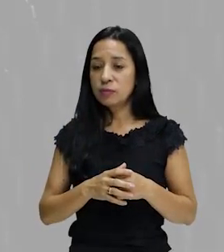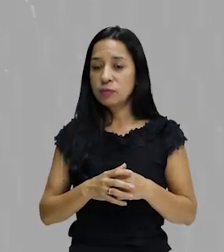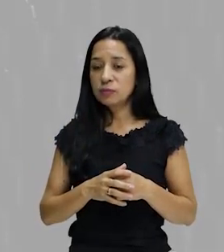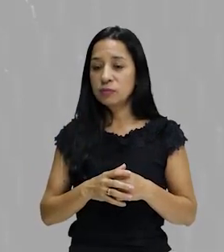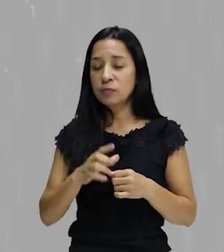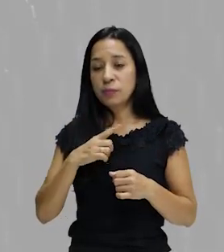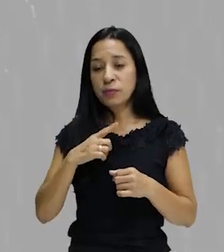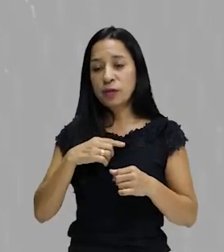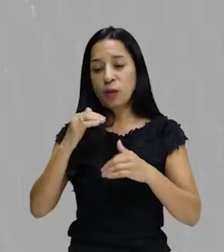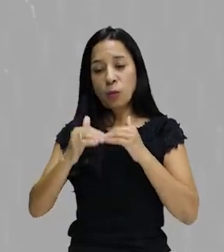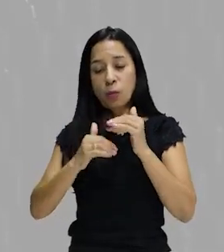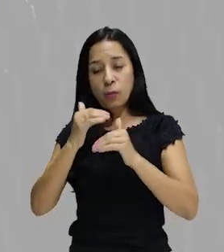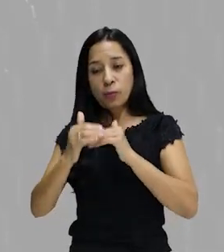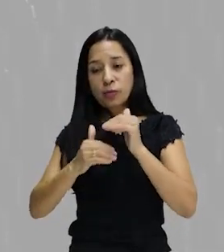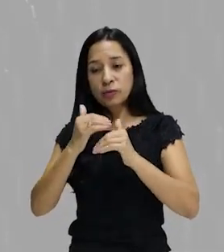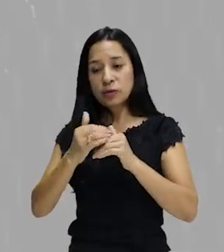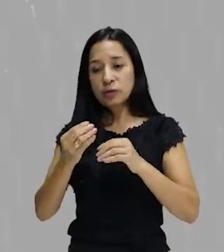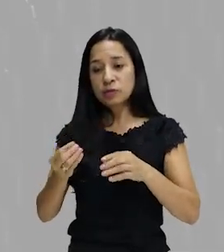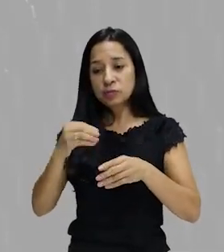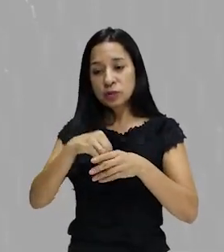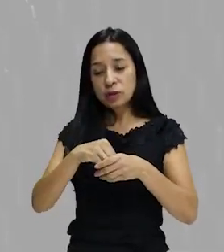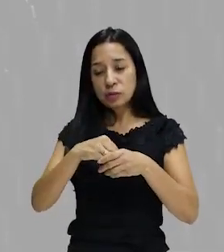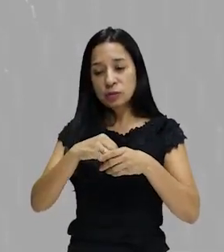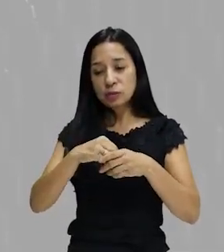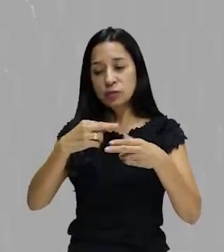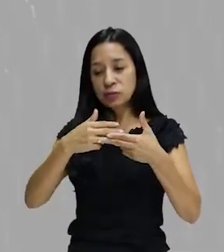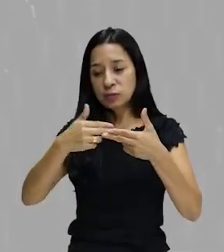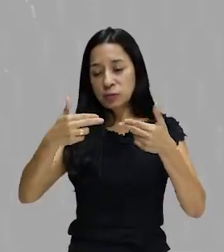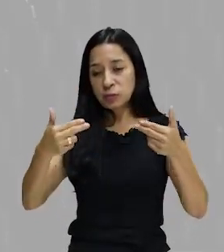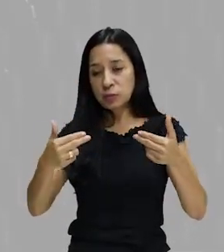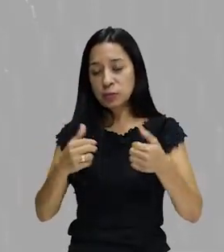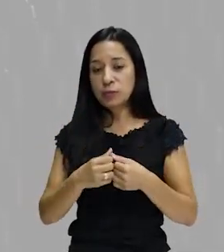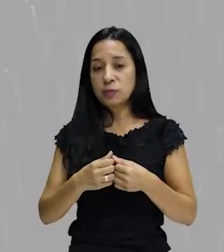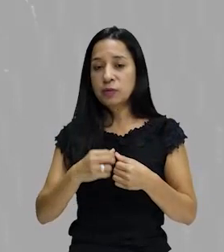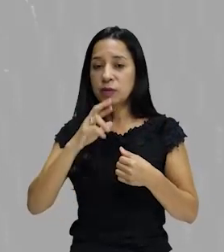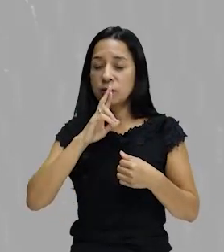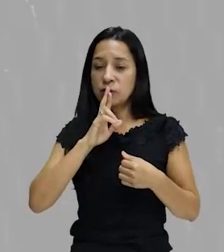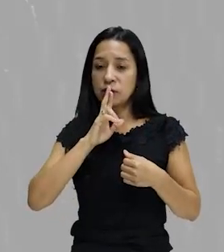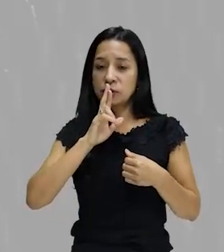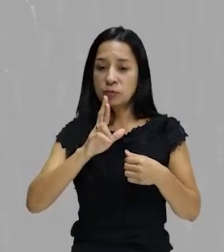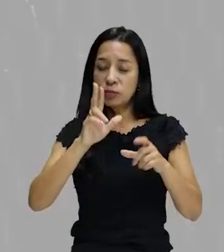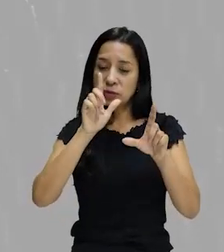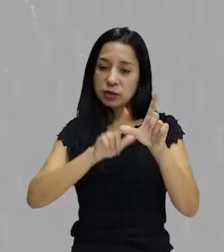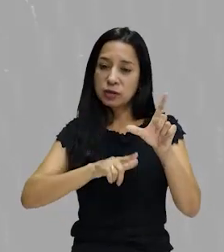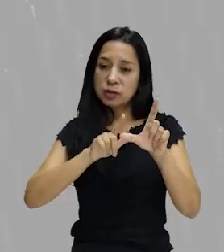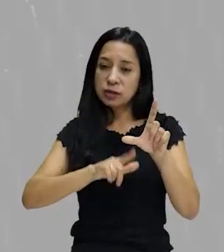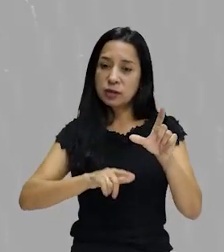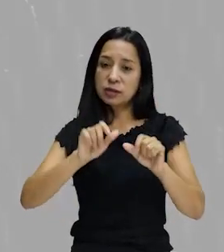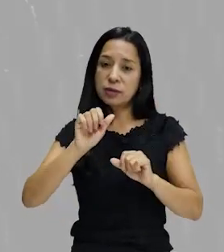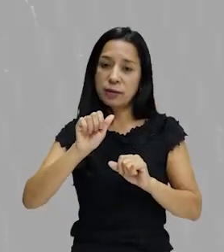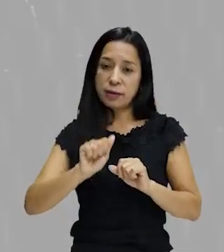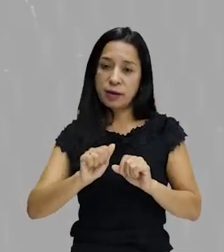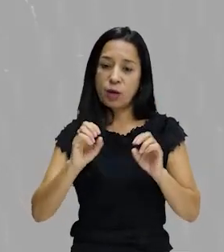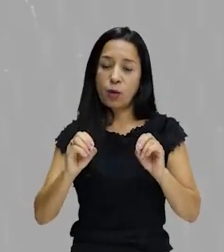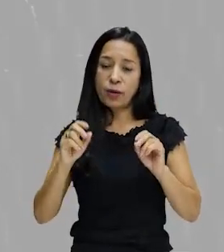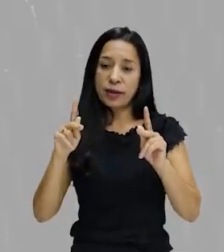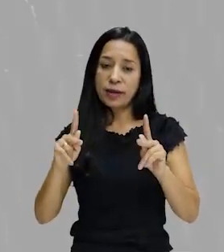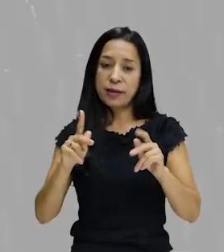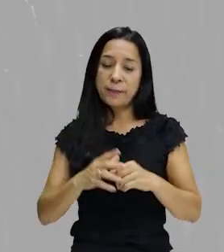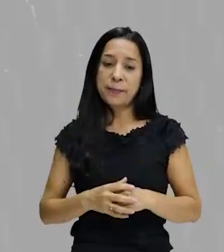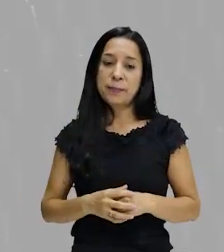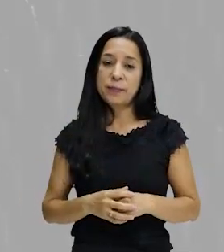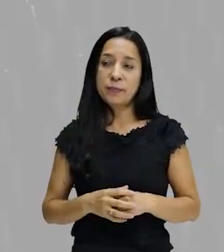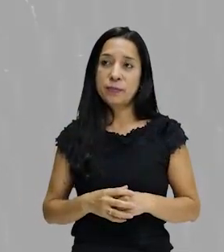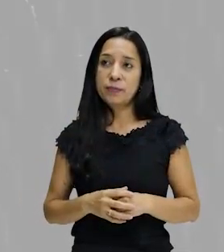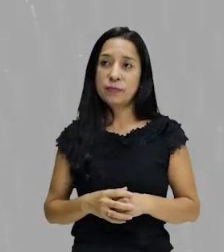desse produto aí, tá certo? Então, a resposta é a letra A, tá ok?